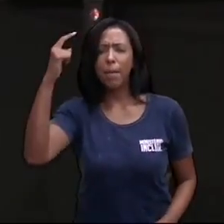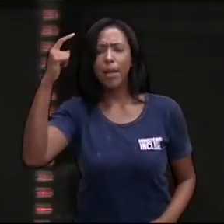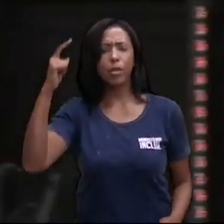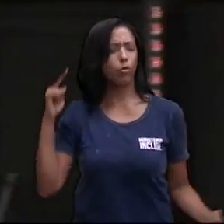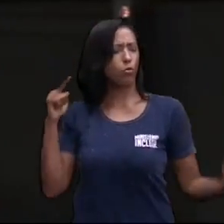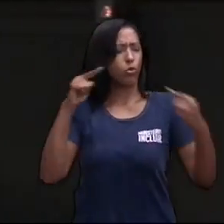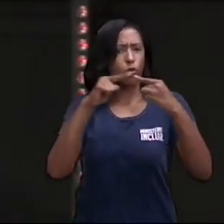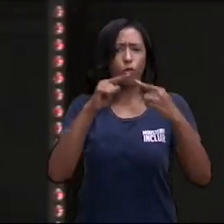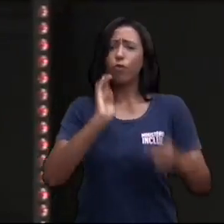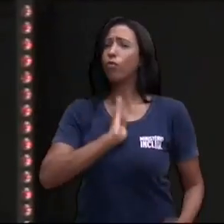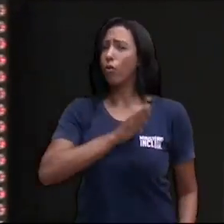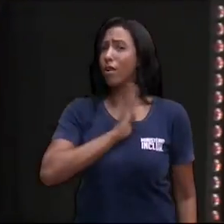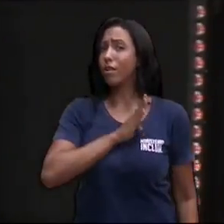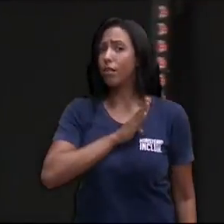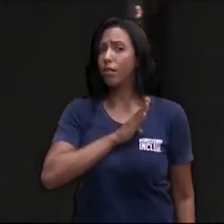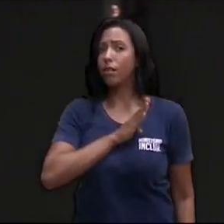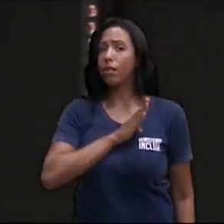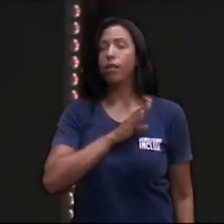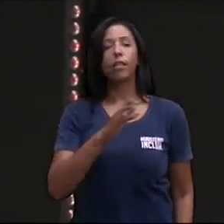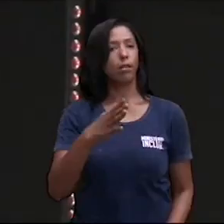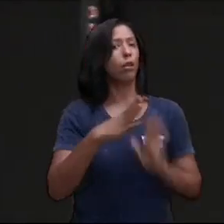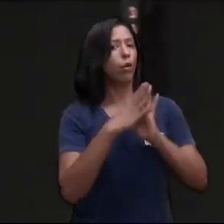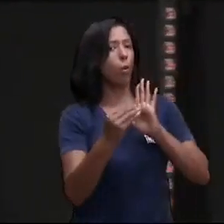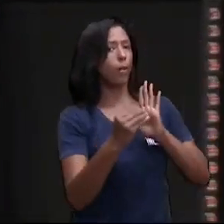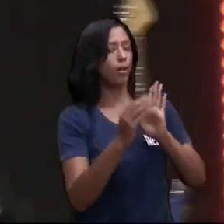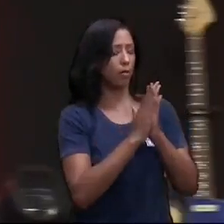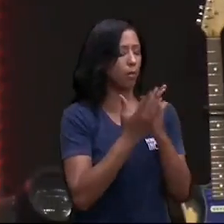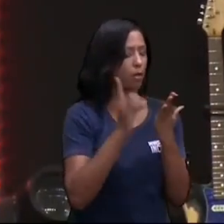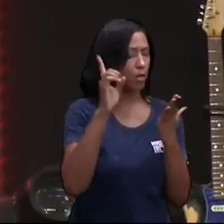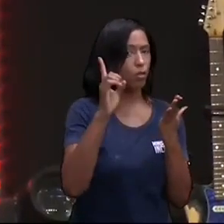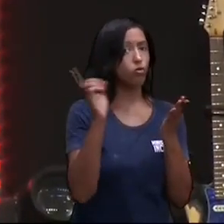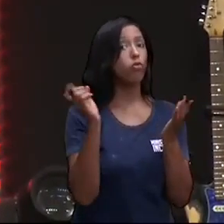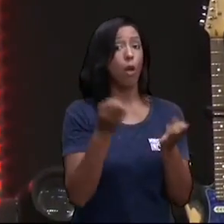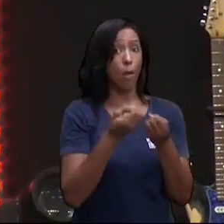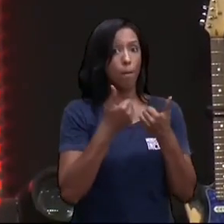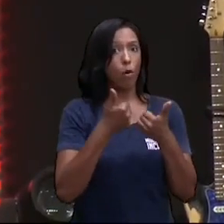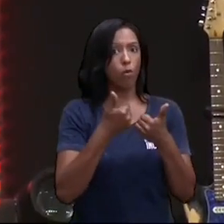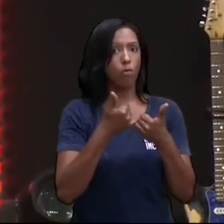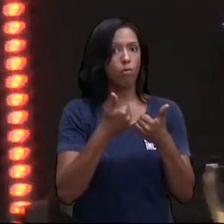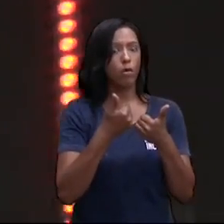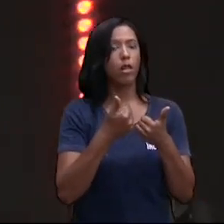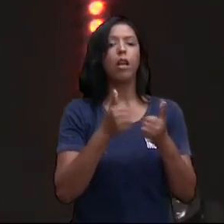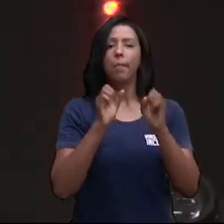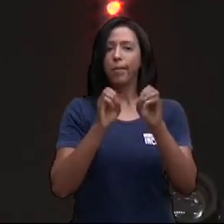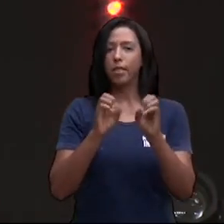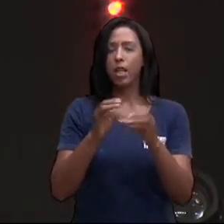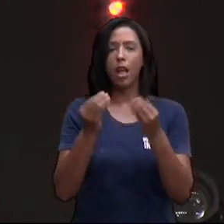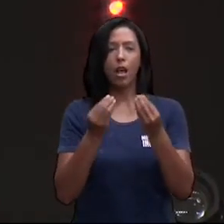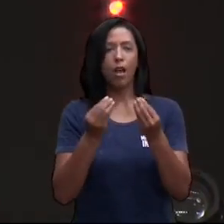Repete comigo a palavra é apta para discernir os